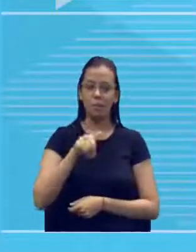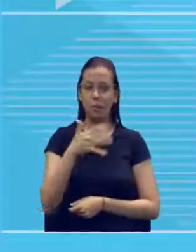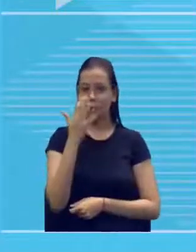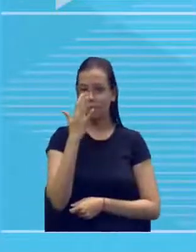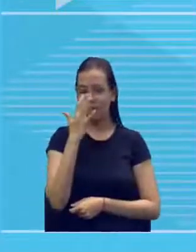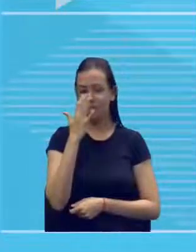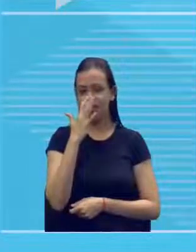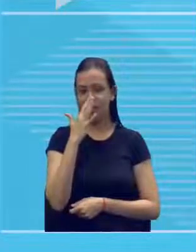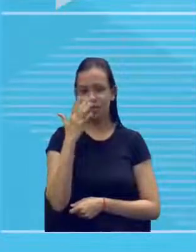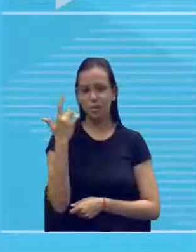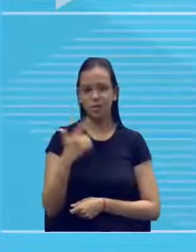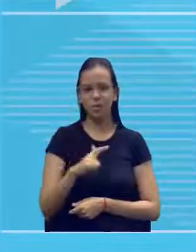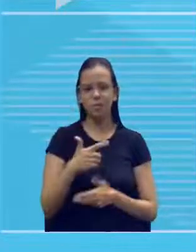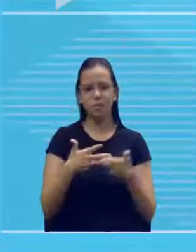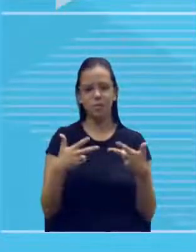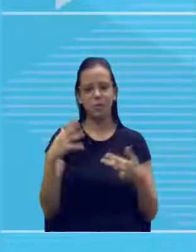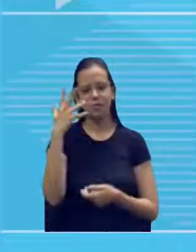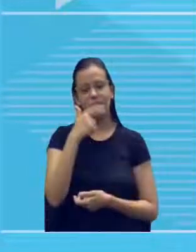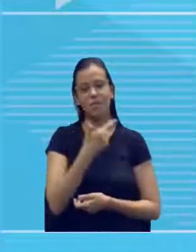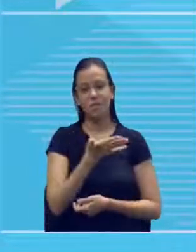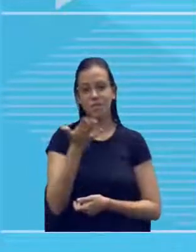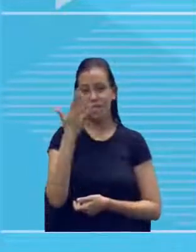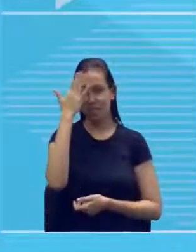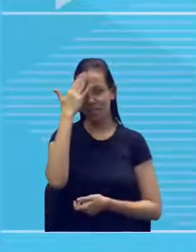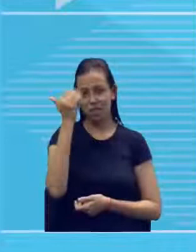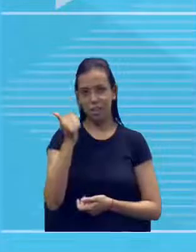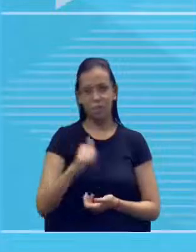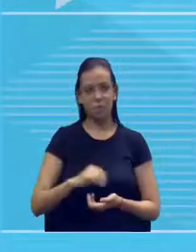de novo. Que coisa linda, vocês sabem?